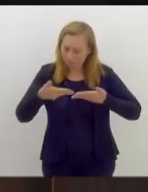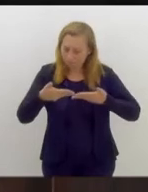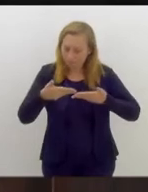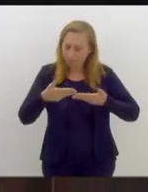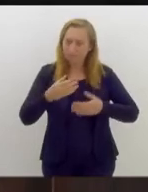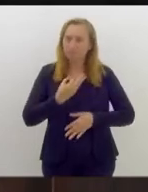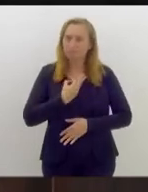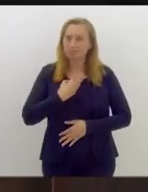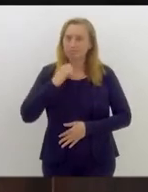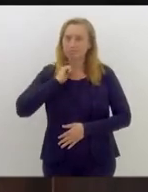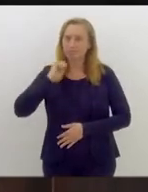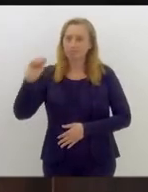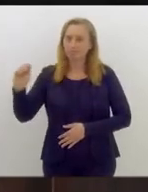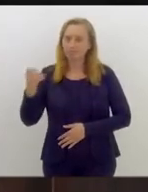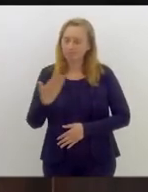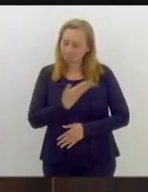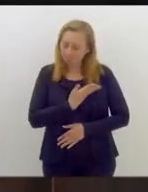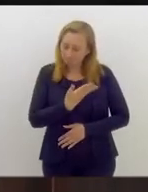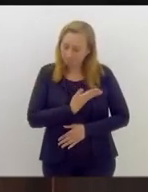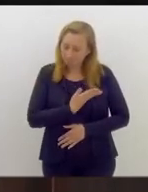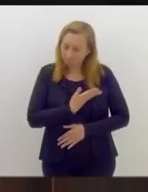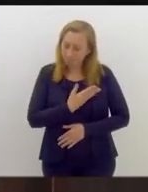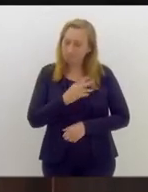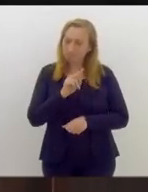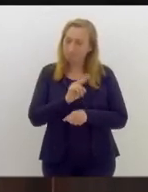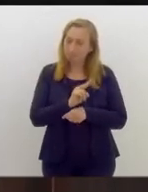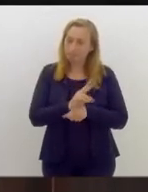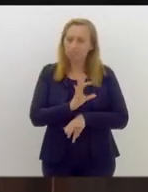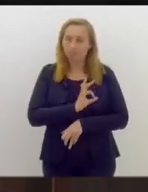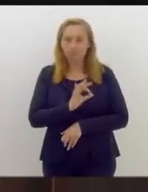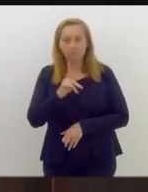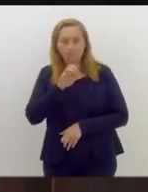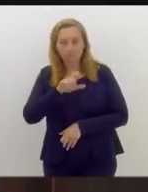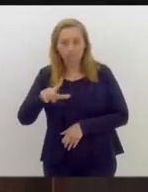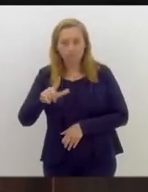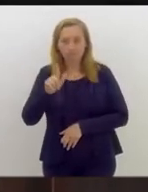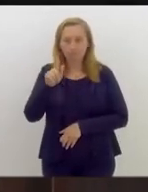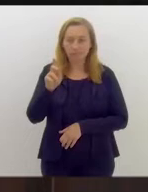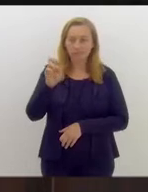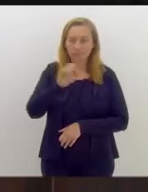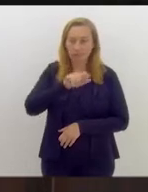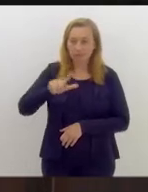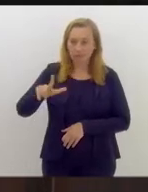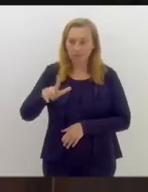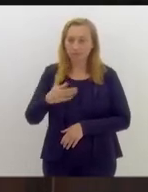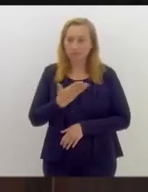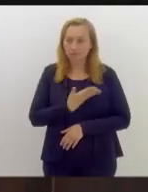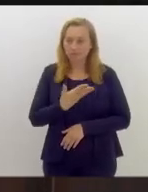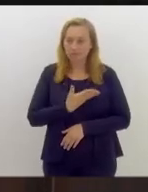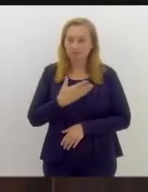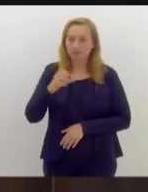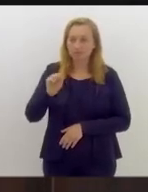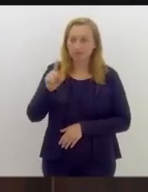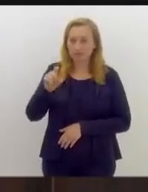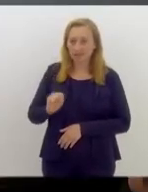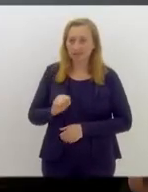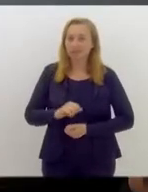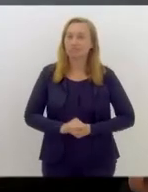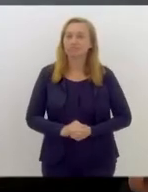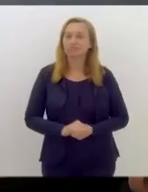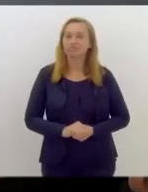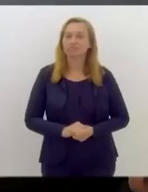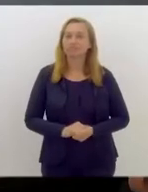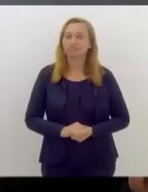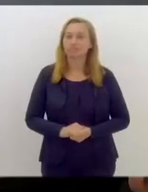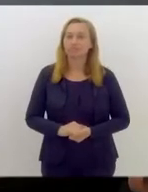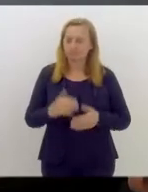a medalha o meu amigo e inspetor de Polícia Penal, o Gabriel Barbosa, o amigo Salles.